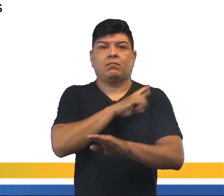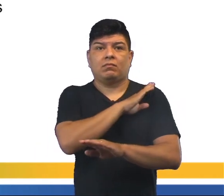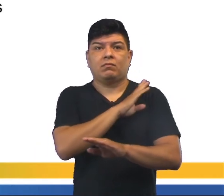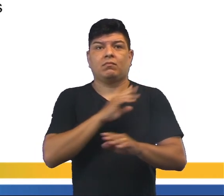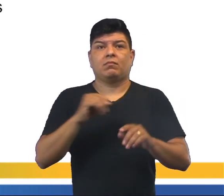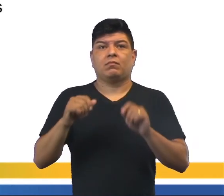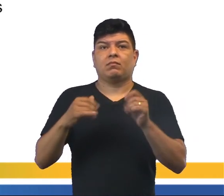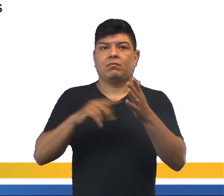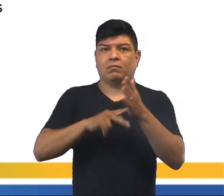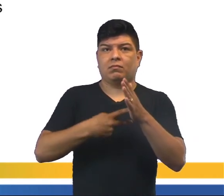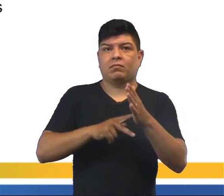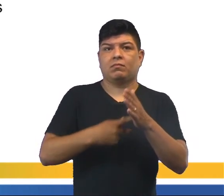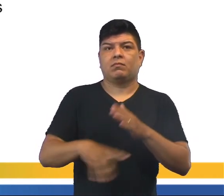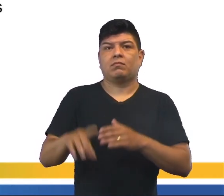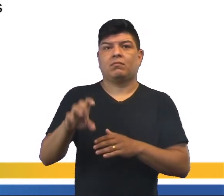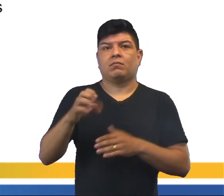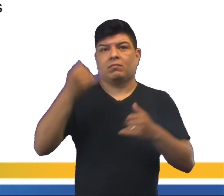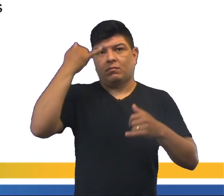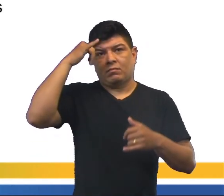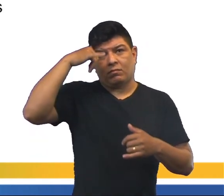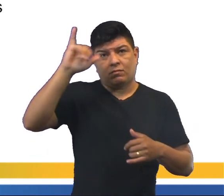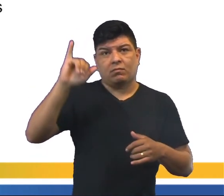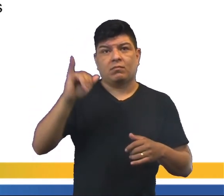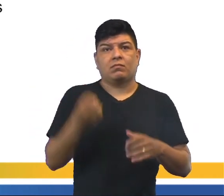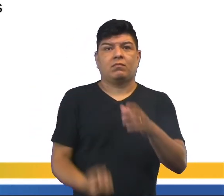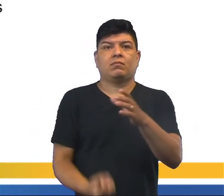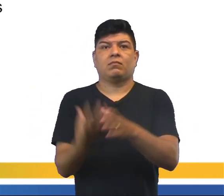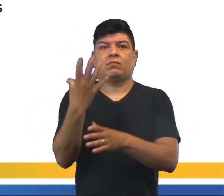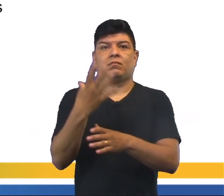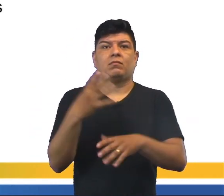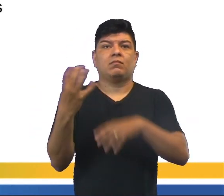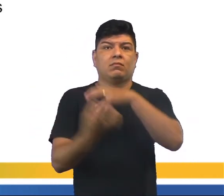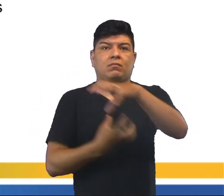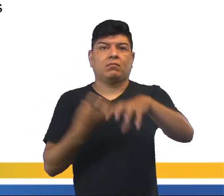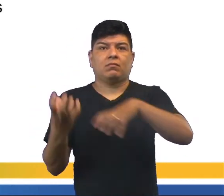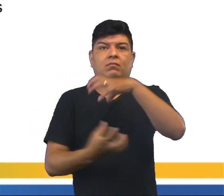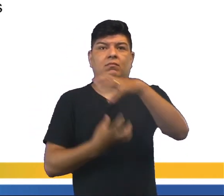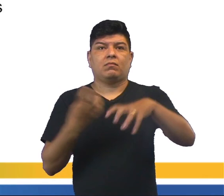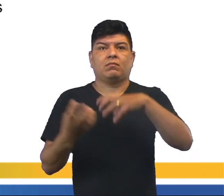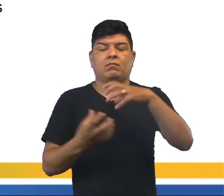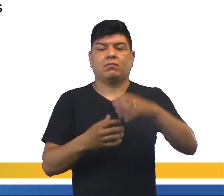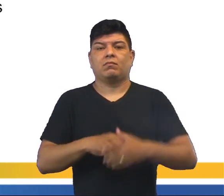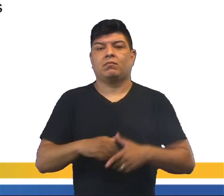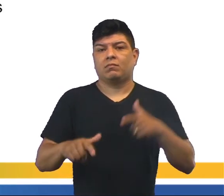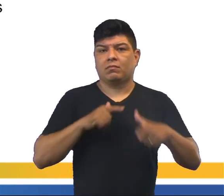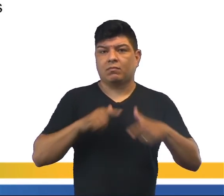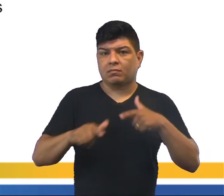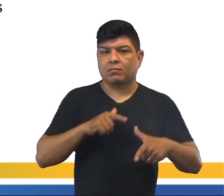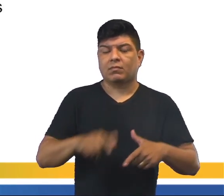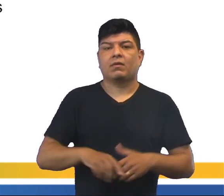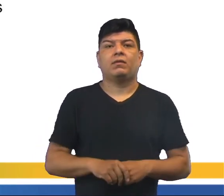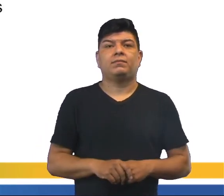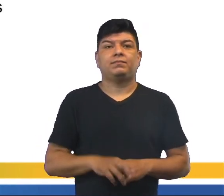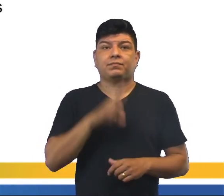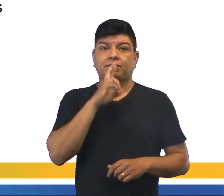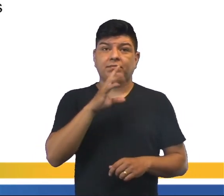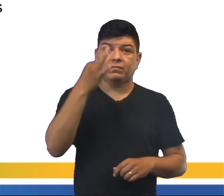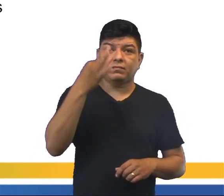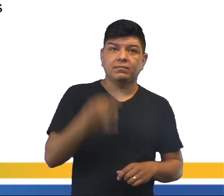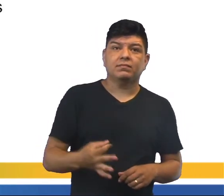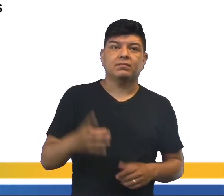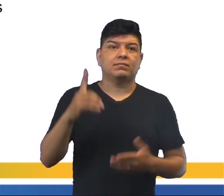sindicatos. Letra D, evitar que houvesse insurgência revolucionária do operariado. A resposta